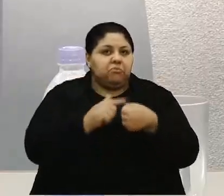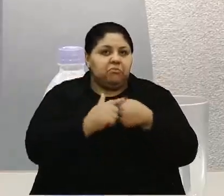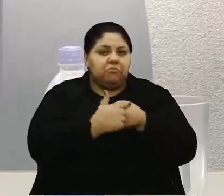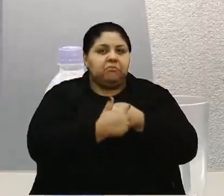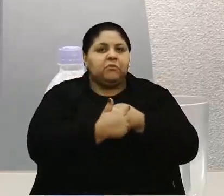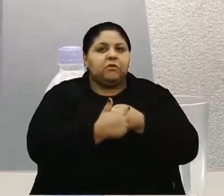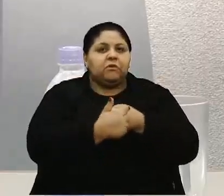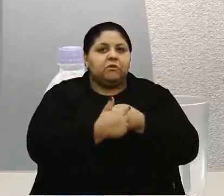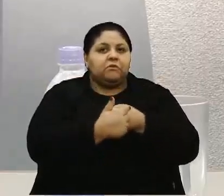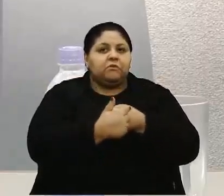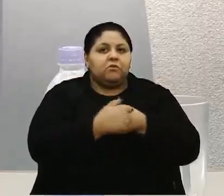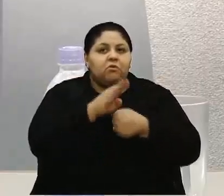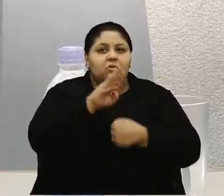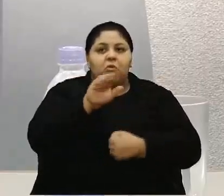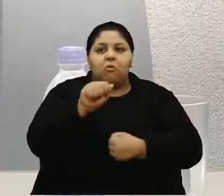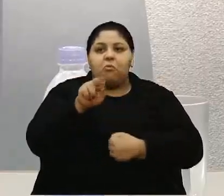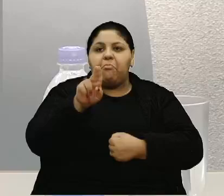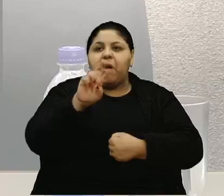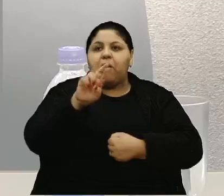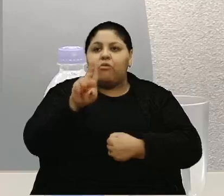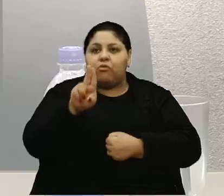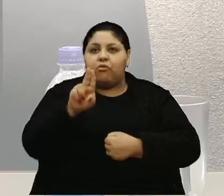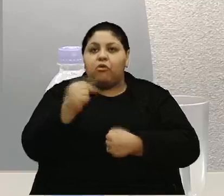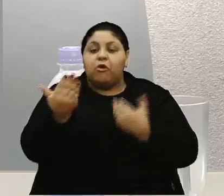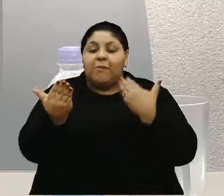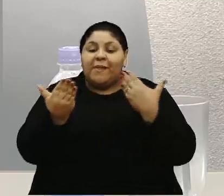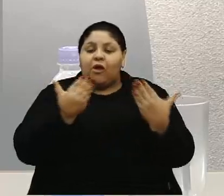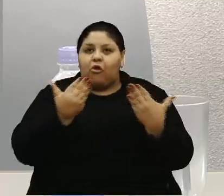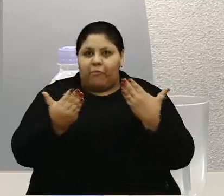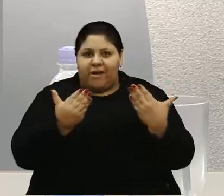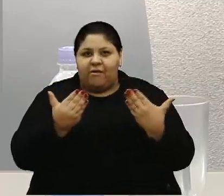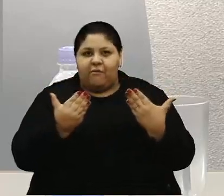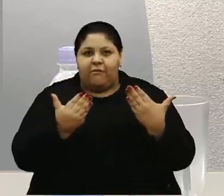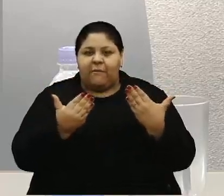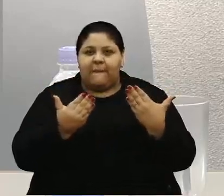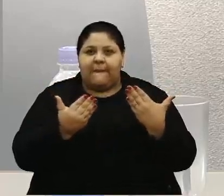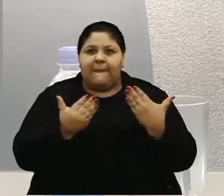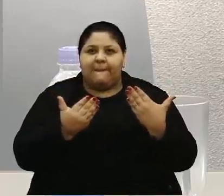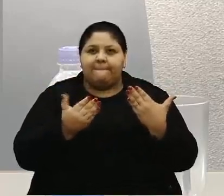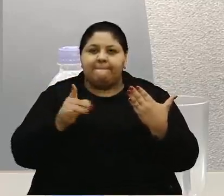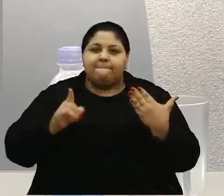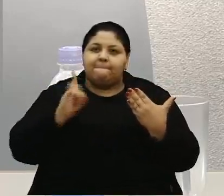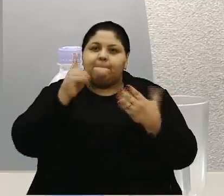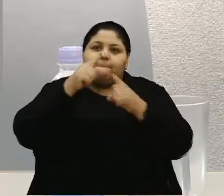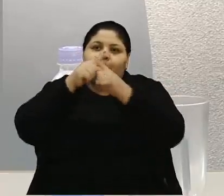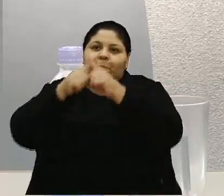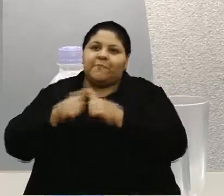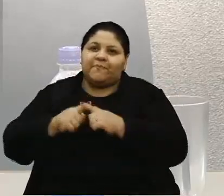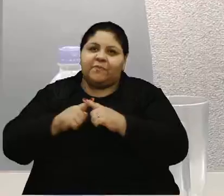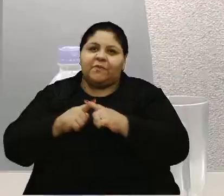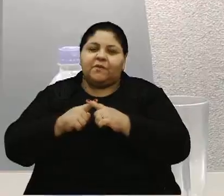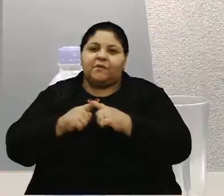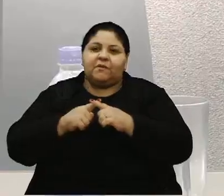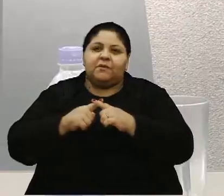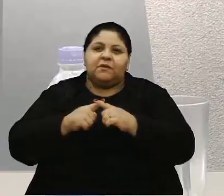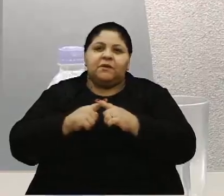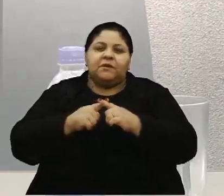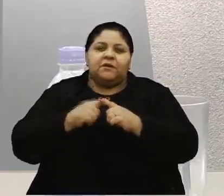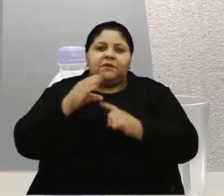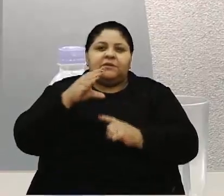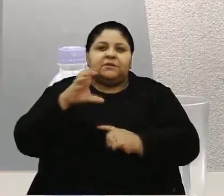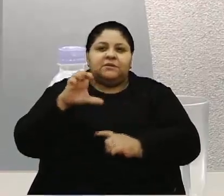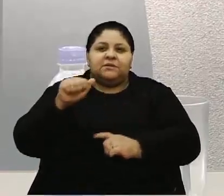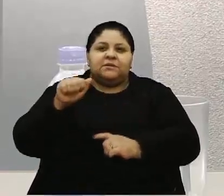região aqui, é incrível. E para fazer um comparativo, que nem o senhor estava falando, a última vez que eu estive em Fortaleza, no Ceará, né?